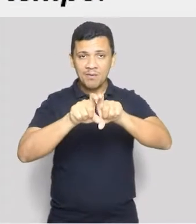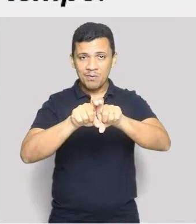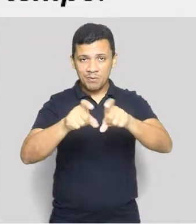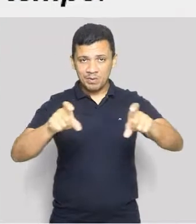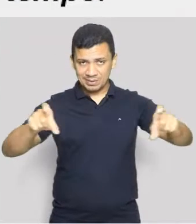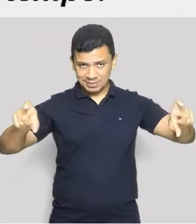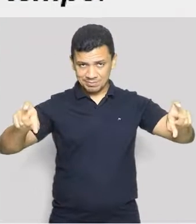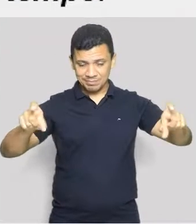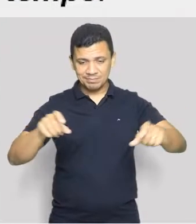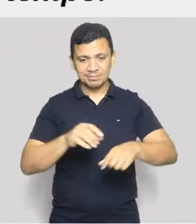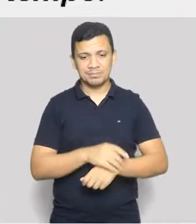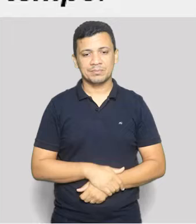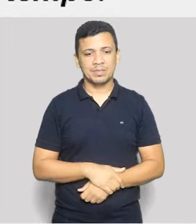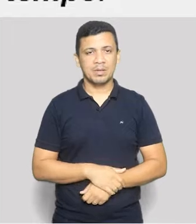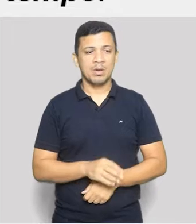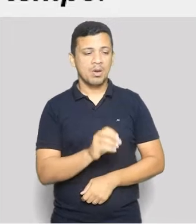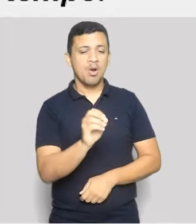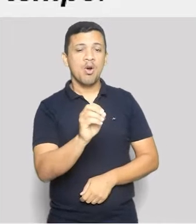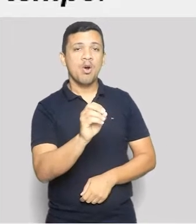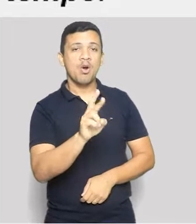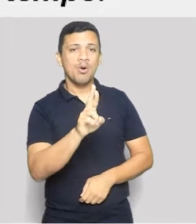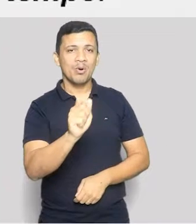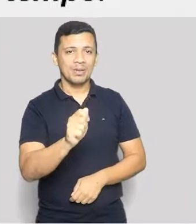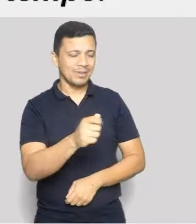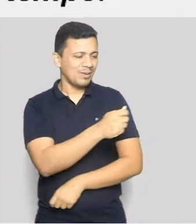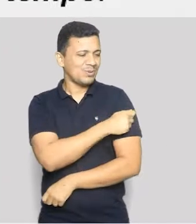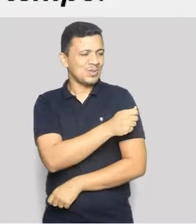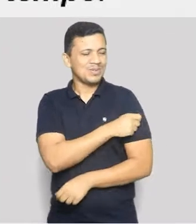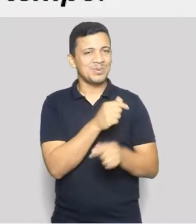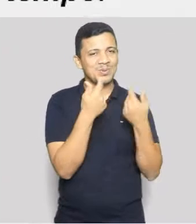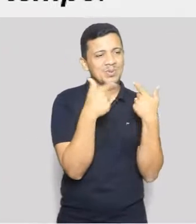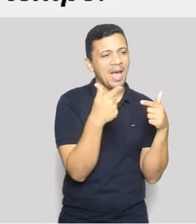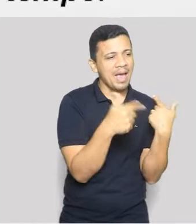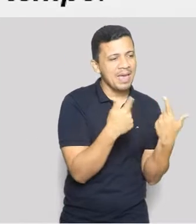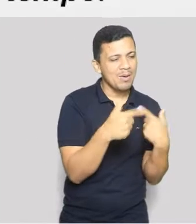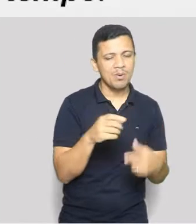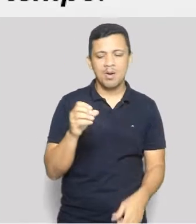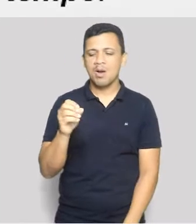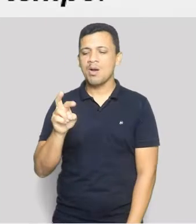seguinte construção. Ora, os alunos riam, ora,